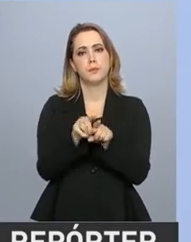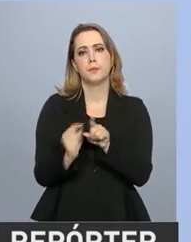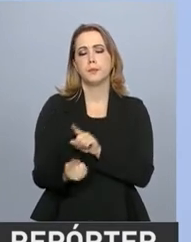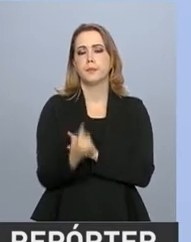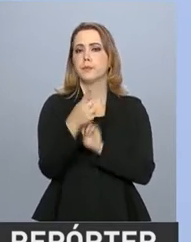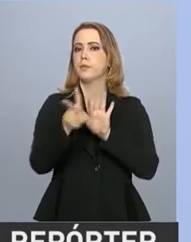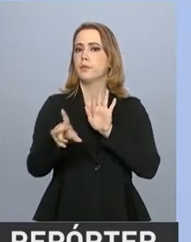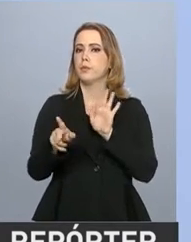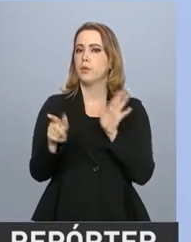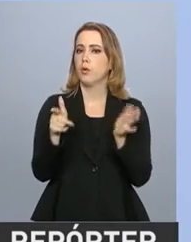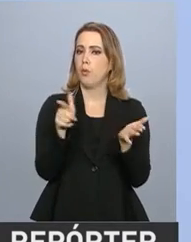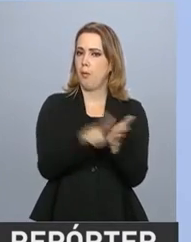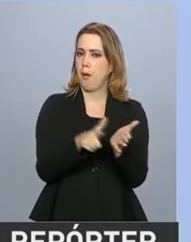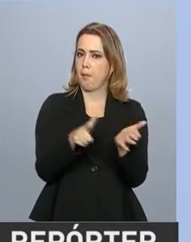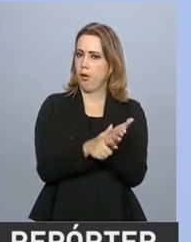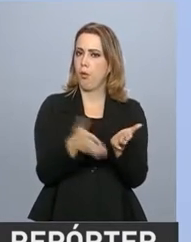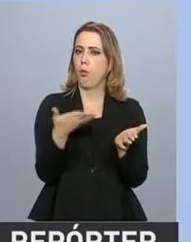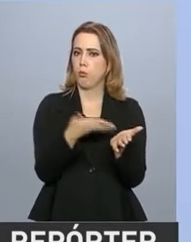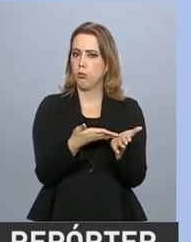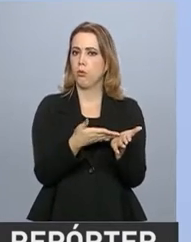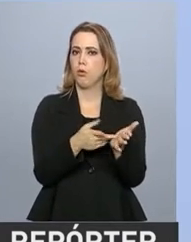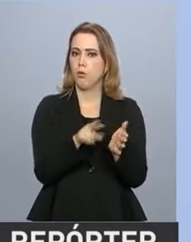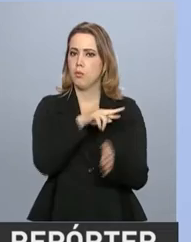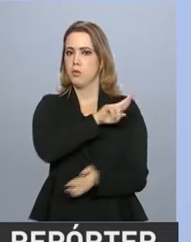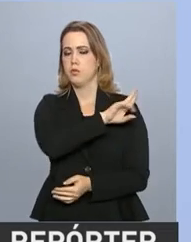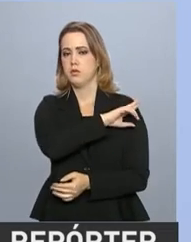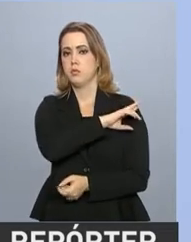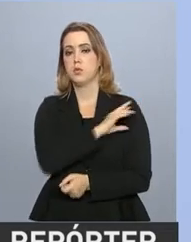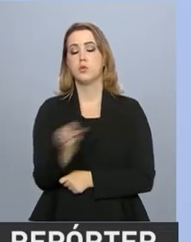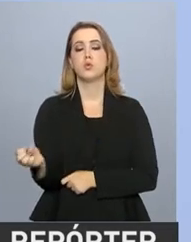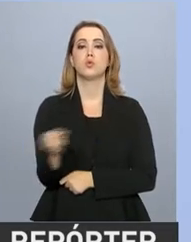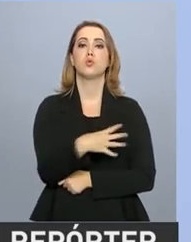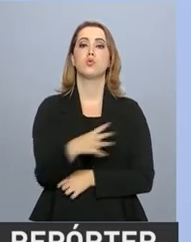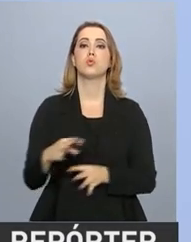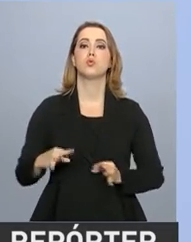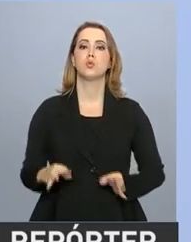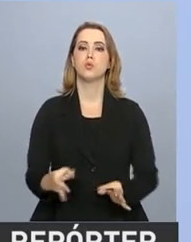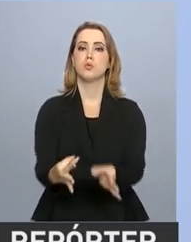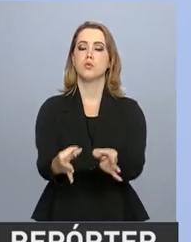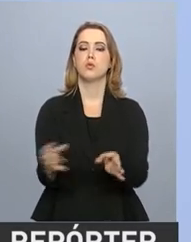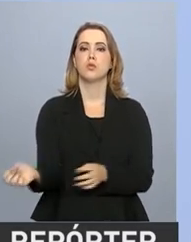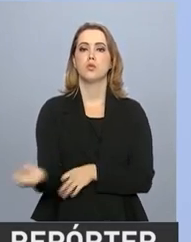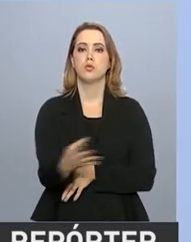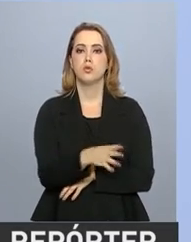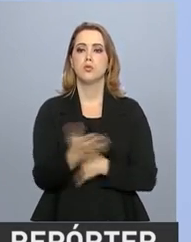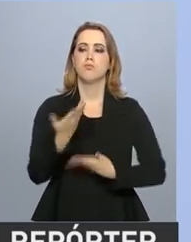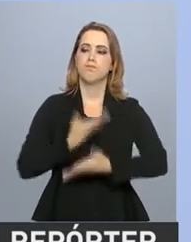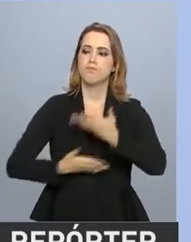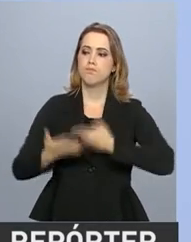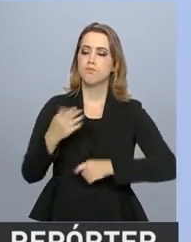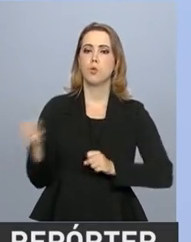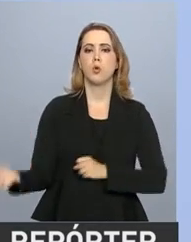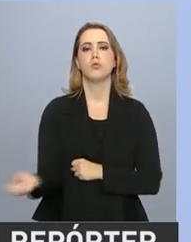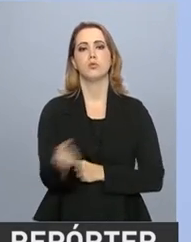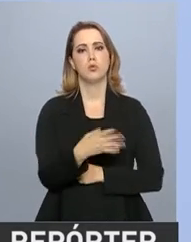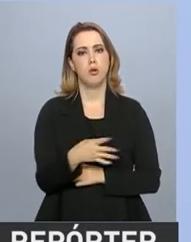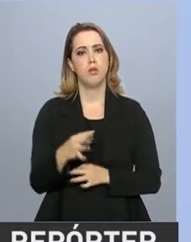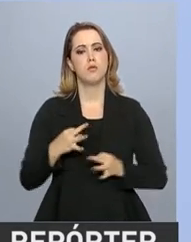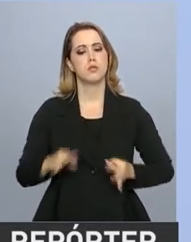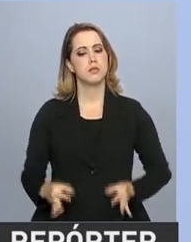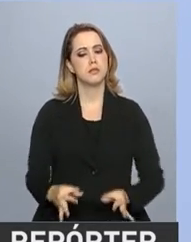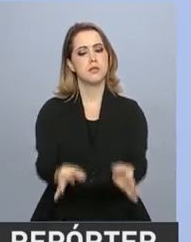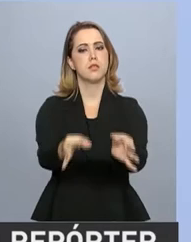papel de novas técnicas, novos negócios, novas tecnologias.